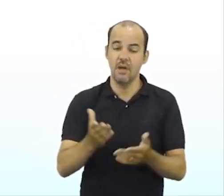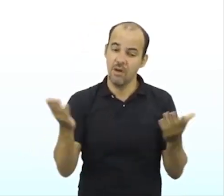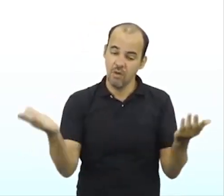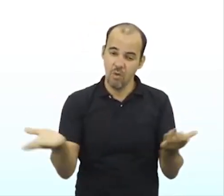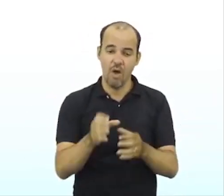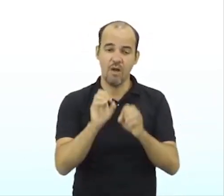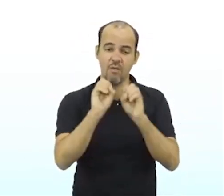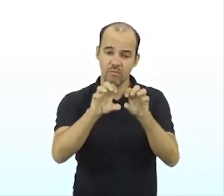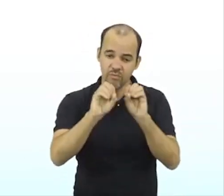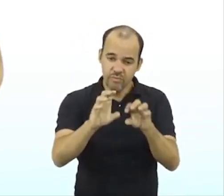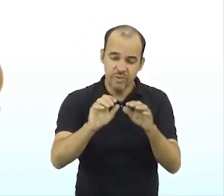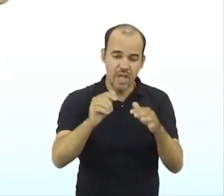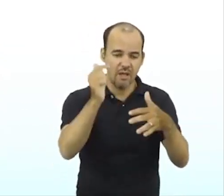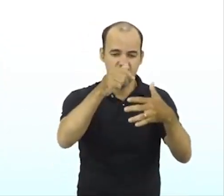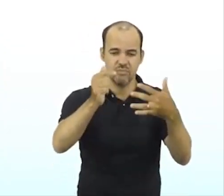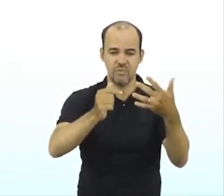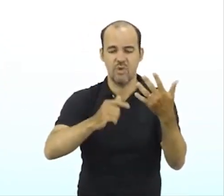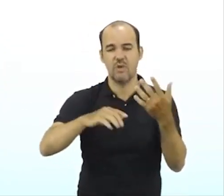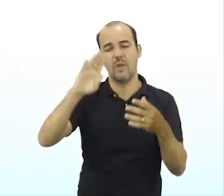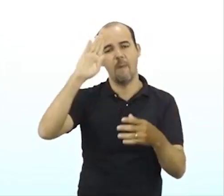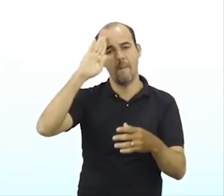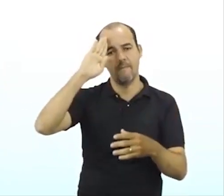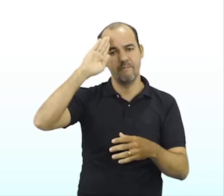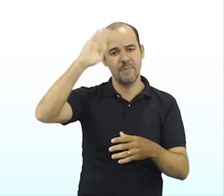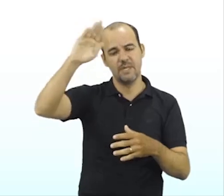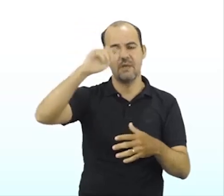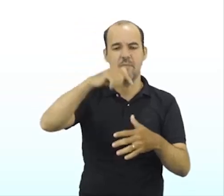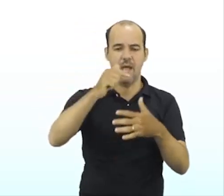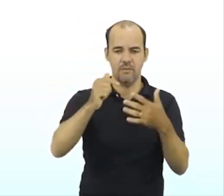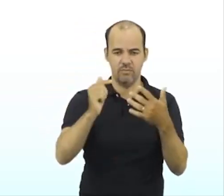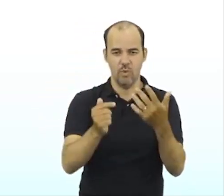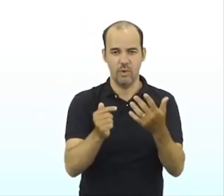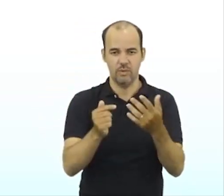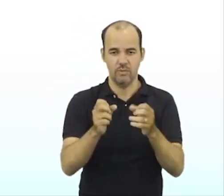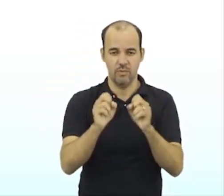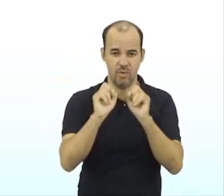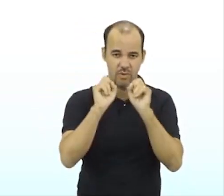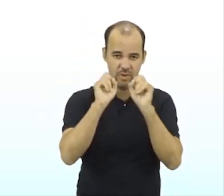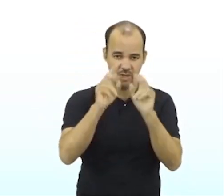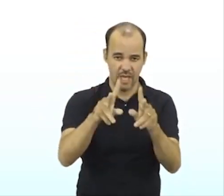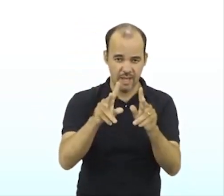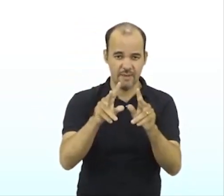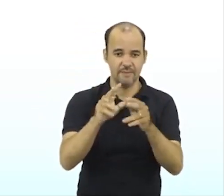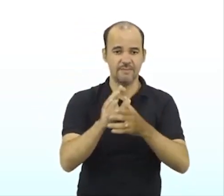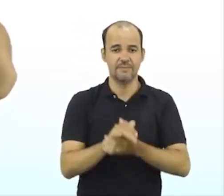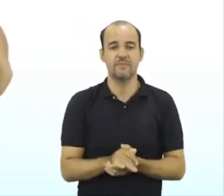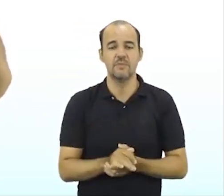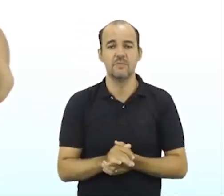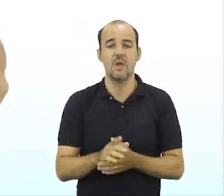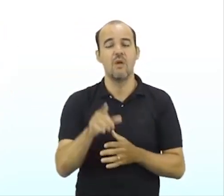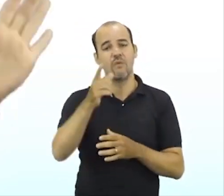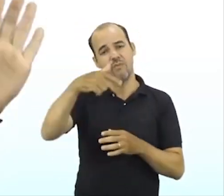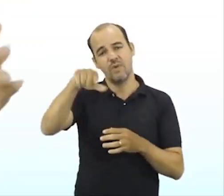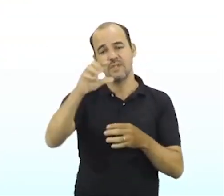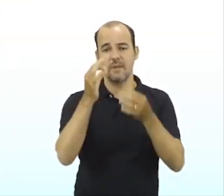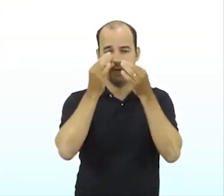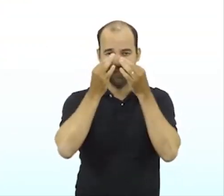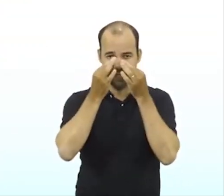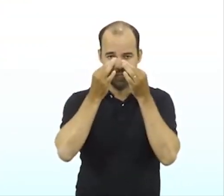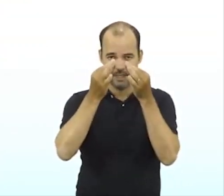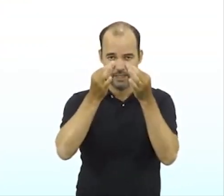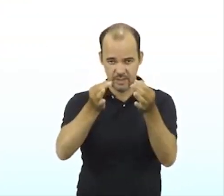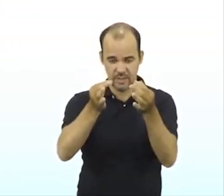vai ter que saber. Eu vou ter que mostrar isso. Aí a gente vai fazer um acordo. Quando eu estiver escrevendo no quadro, presta só atenção no